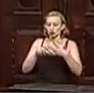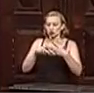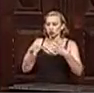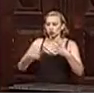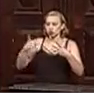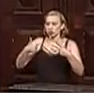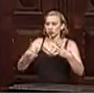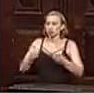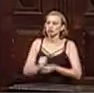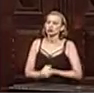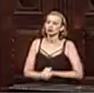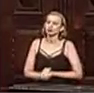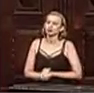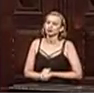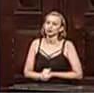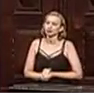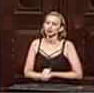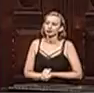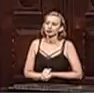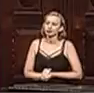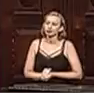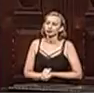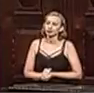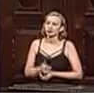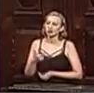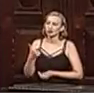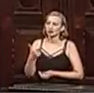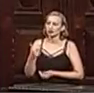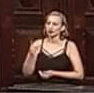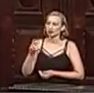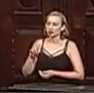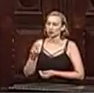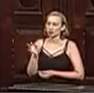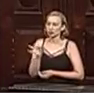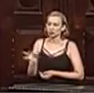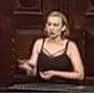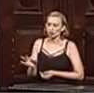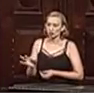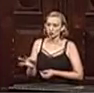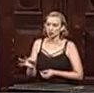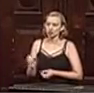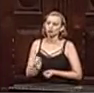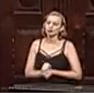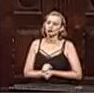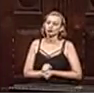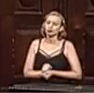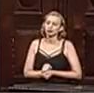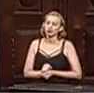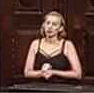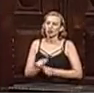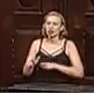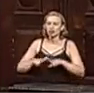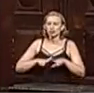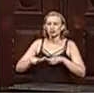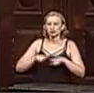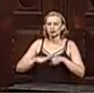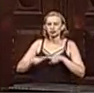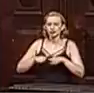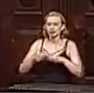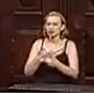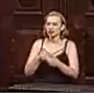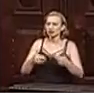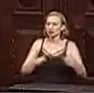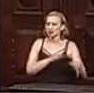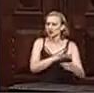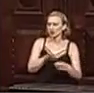de 25%, acumulada do ano de 1000%, trabalhadores de vários